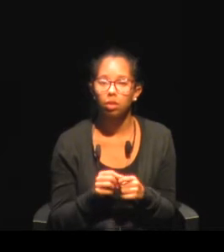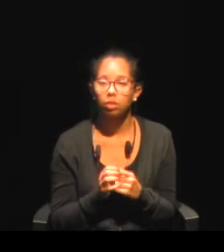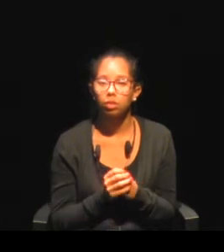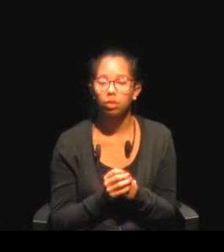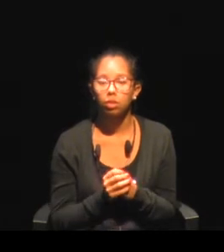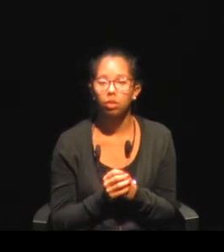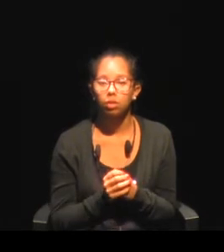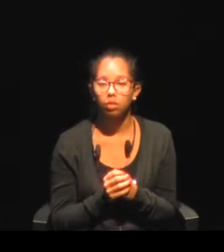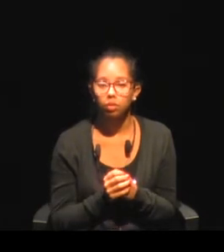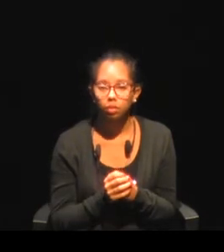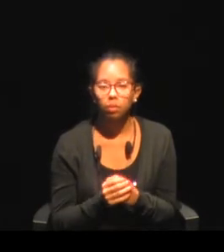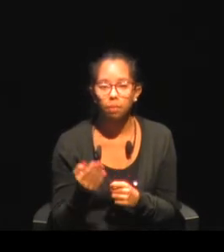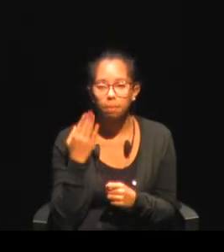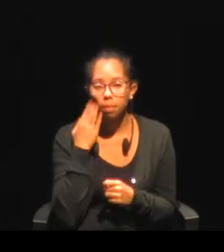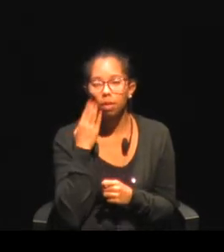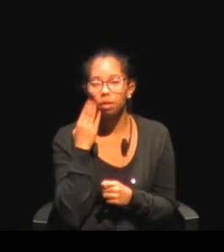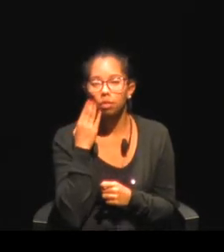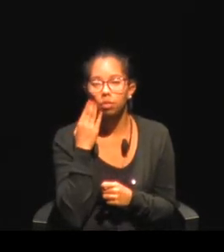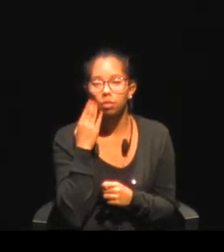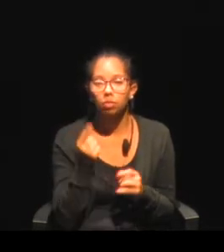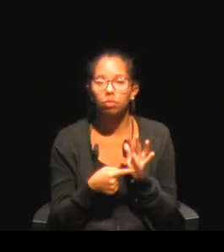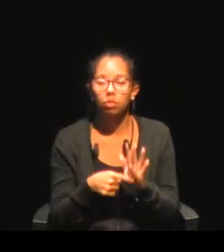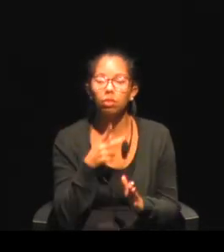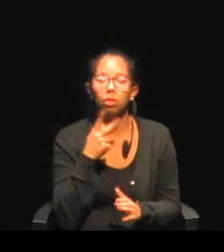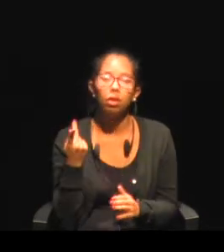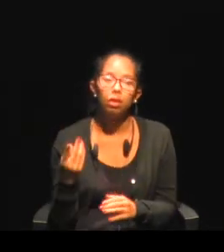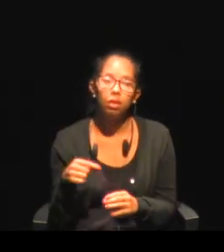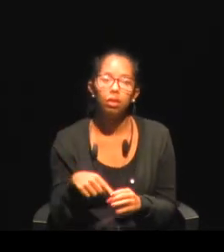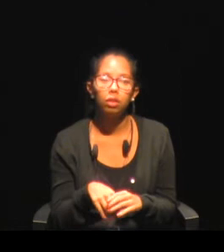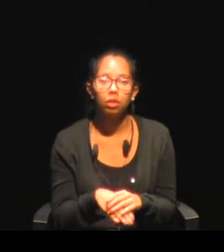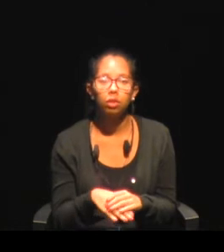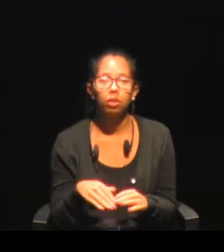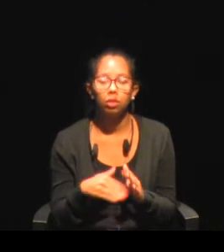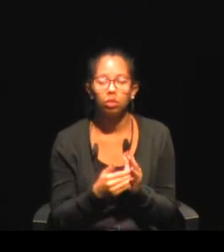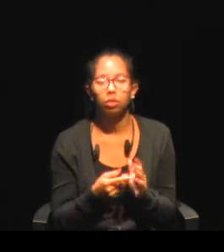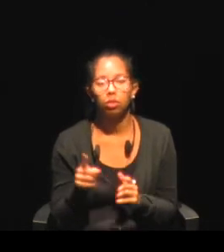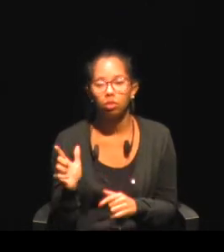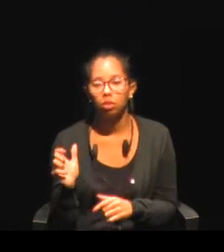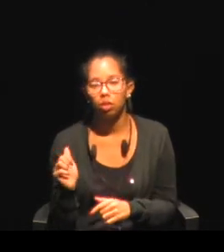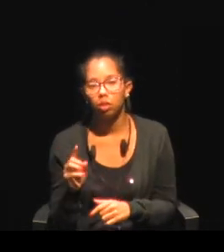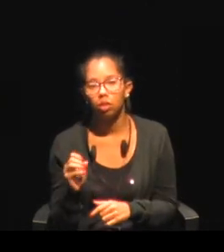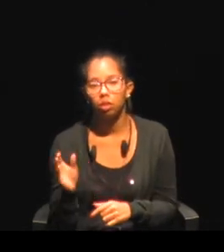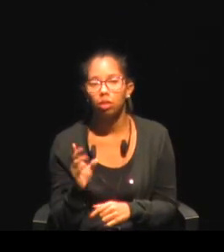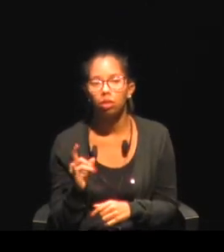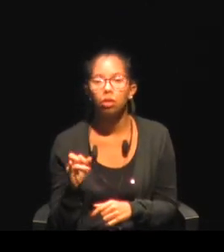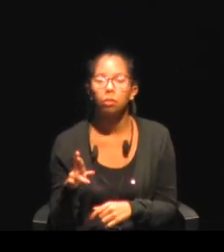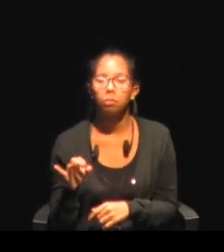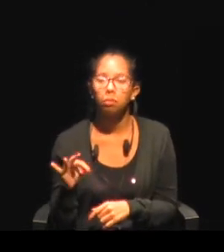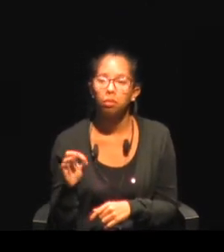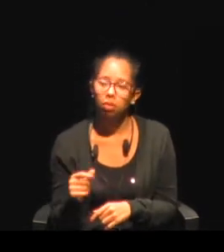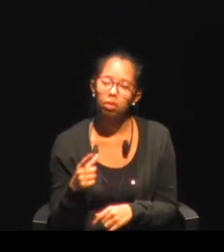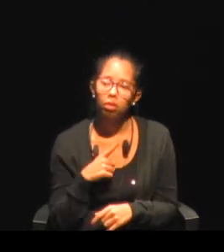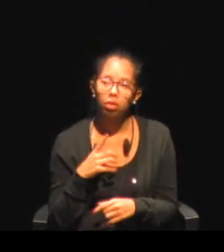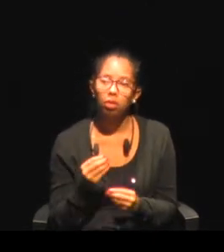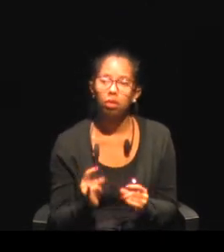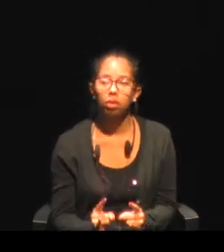expográfica, quando as pessoas adentram esse espaço aqui assim, tanto do lado direito, no edifício aquele de